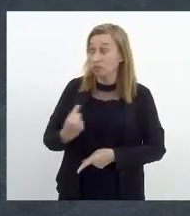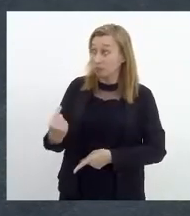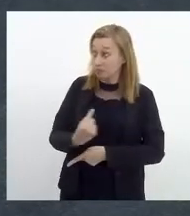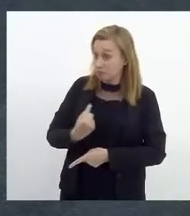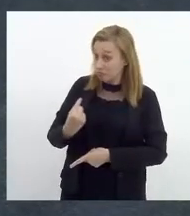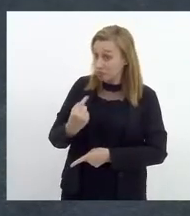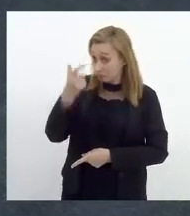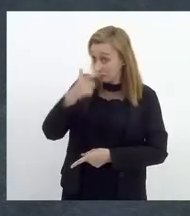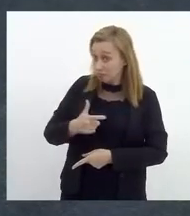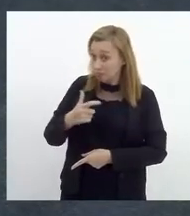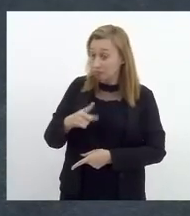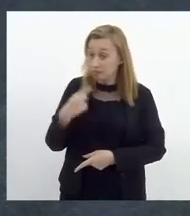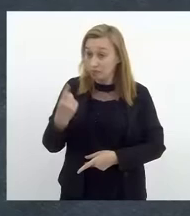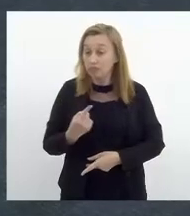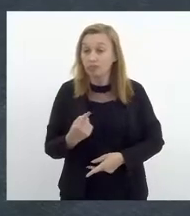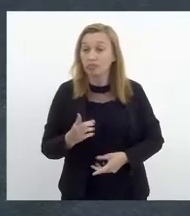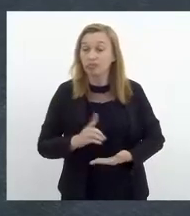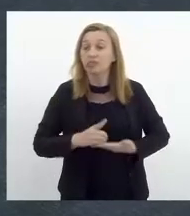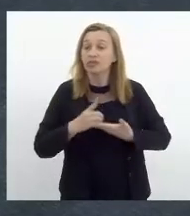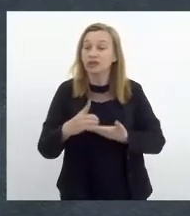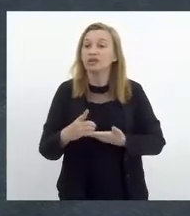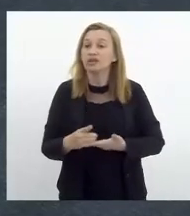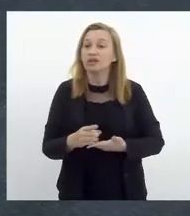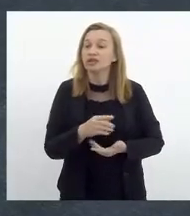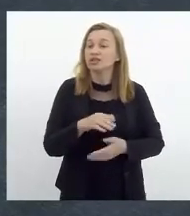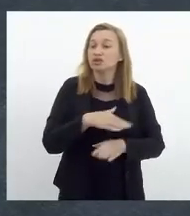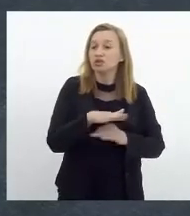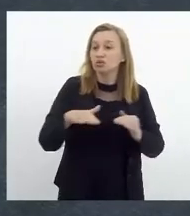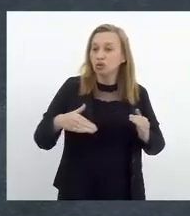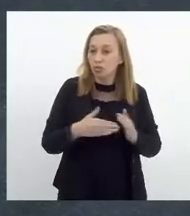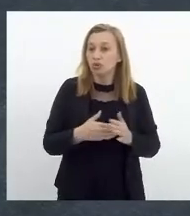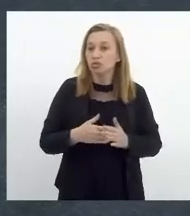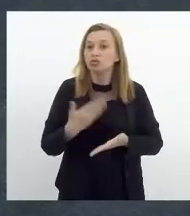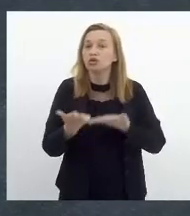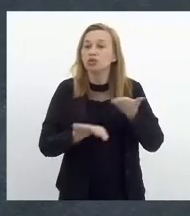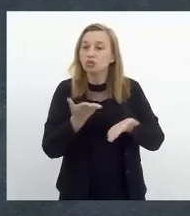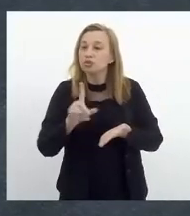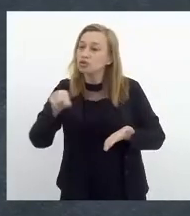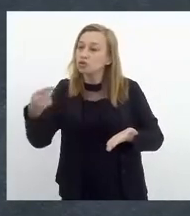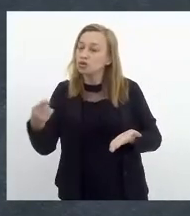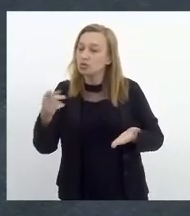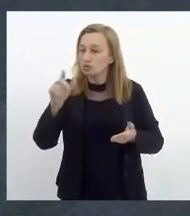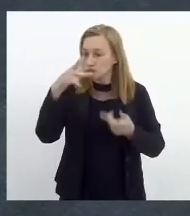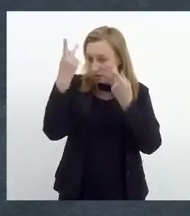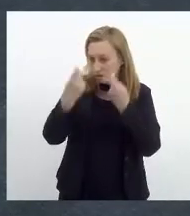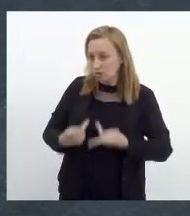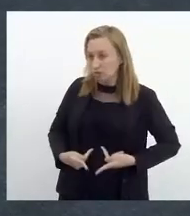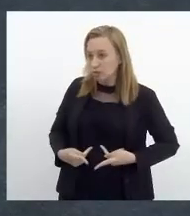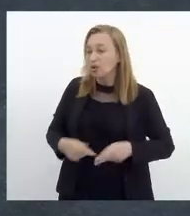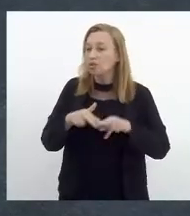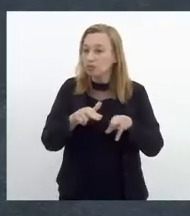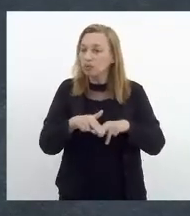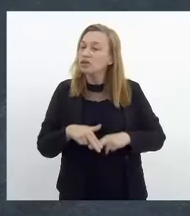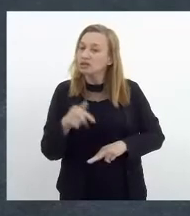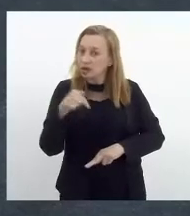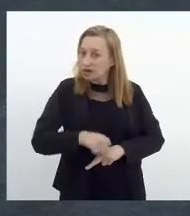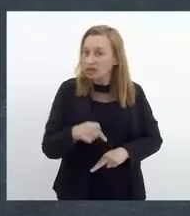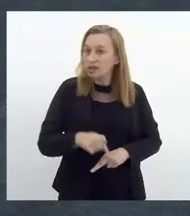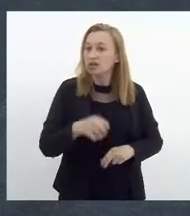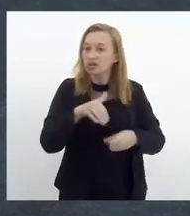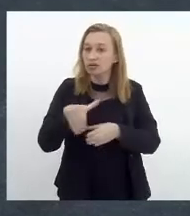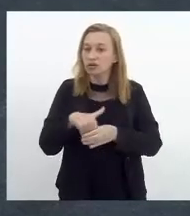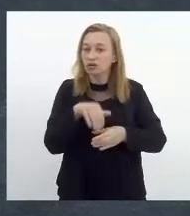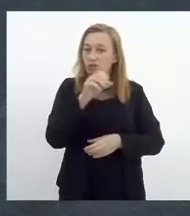somos, a gente está defendendo a dignidade daqueles e daquelas que cuidam de outros humanos. E é por isso que a gente aqui